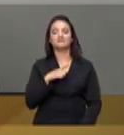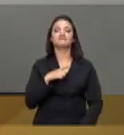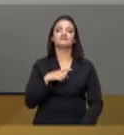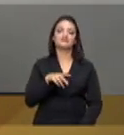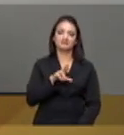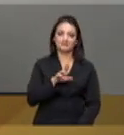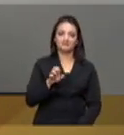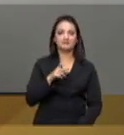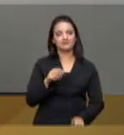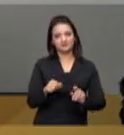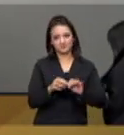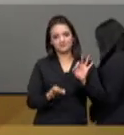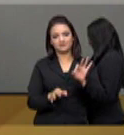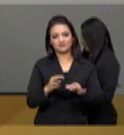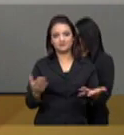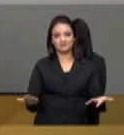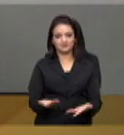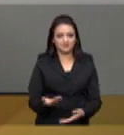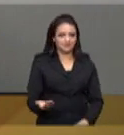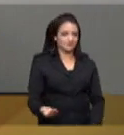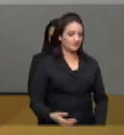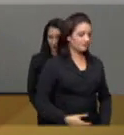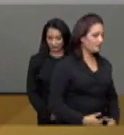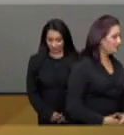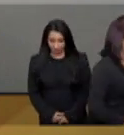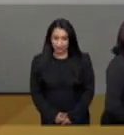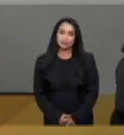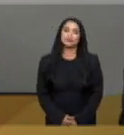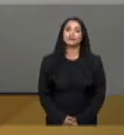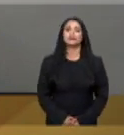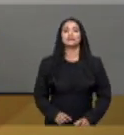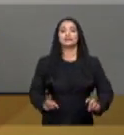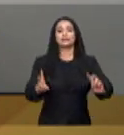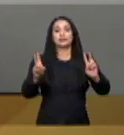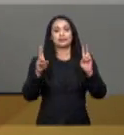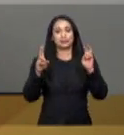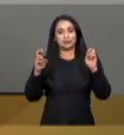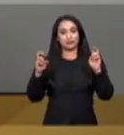de embargos, porque naquela data a matéria